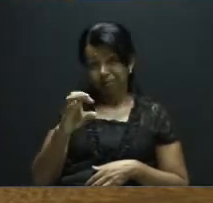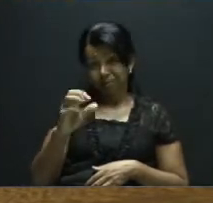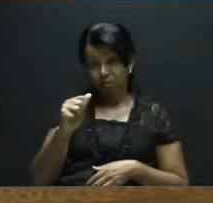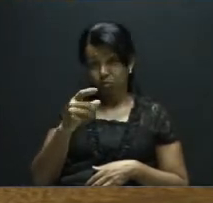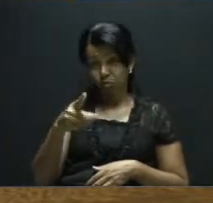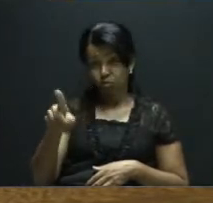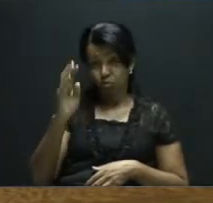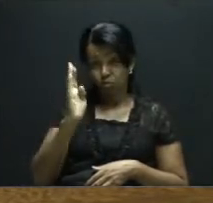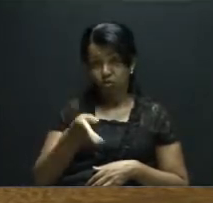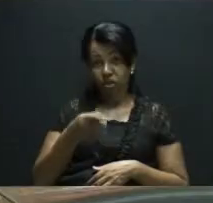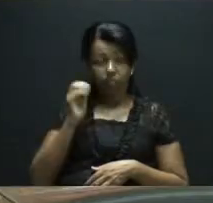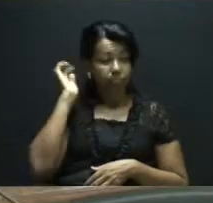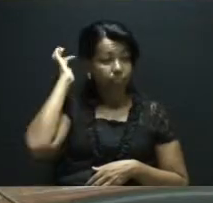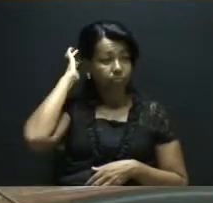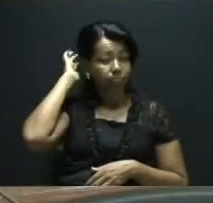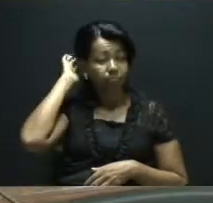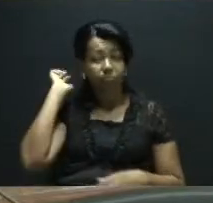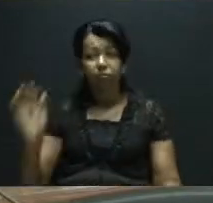presidente